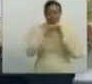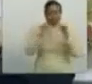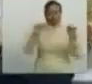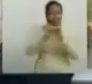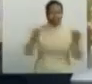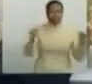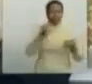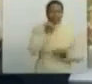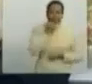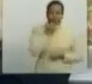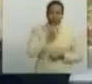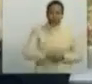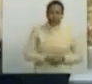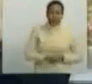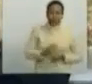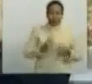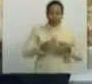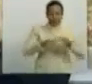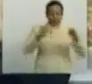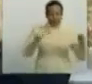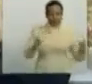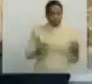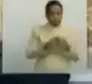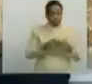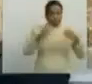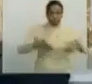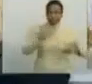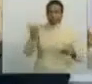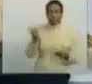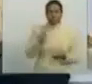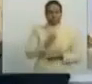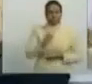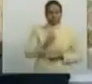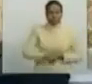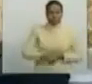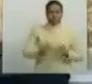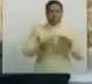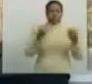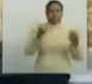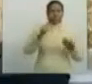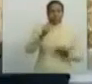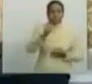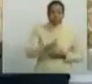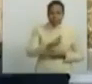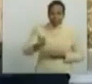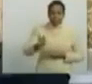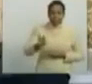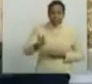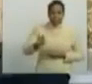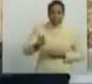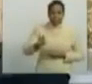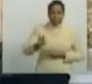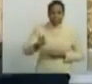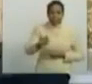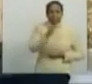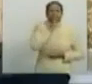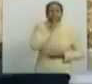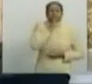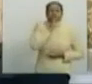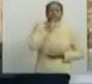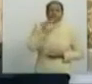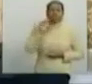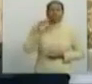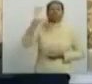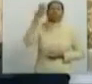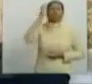Porque o altar não é para se fazer isso. Mas se os sacerdotes não se pronunciarem, o que é que vai acontecer com a nação